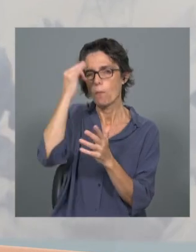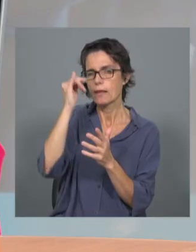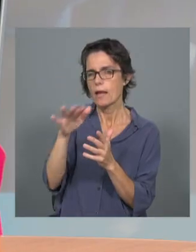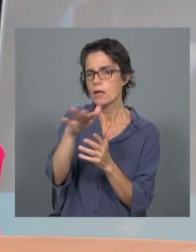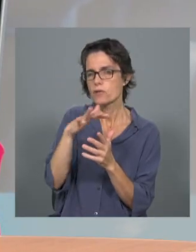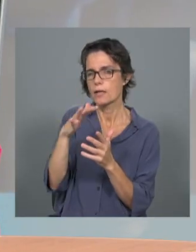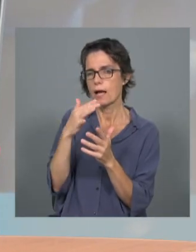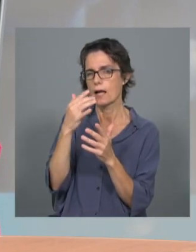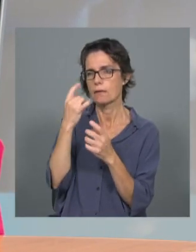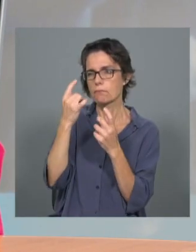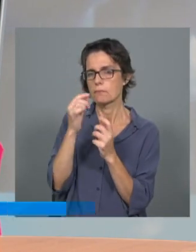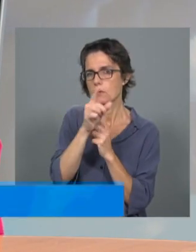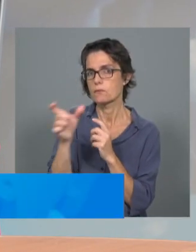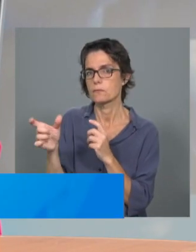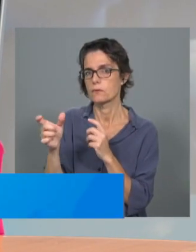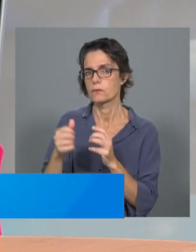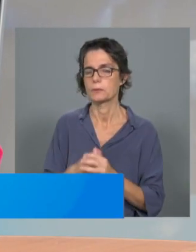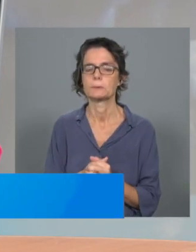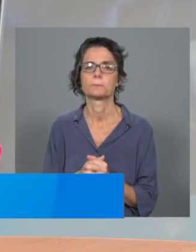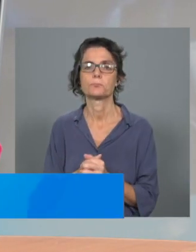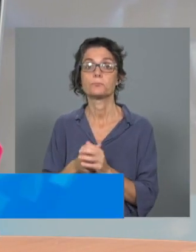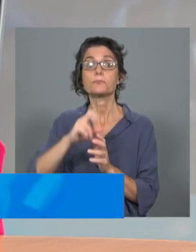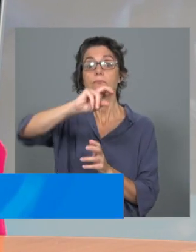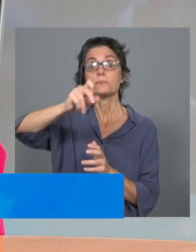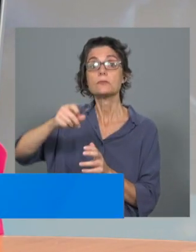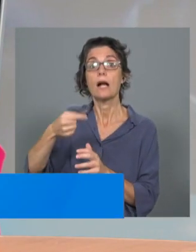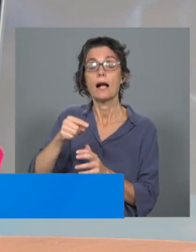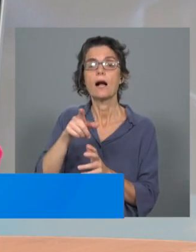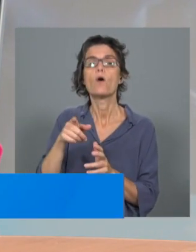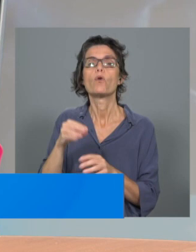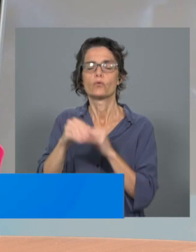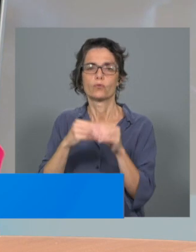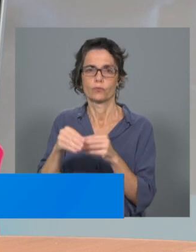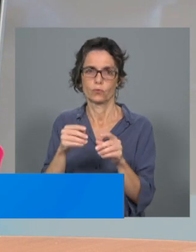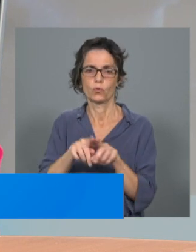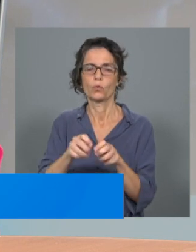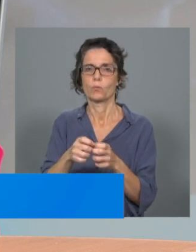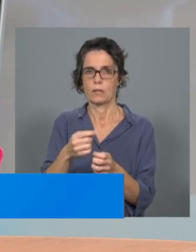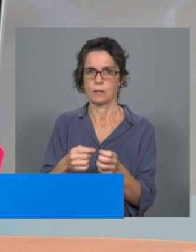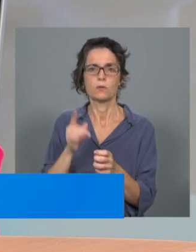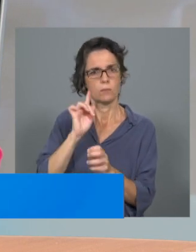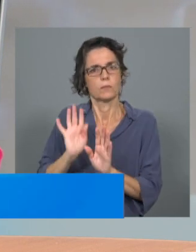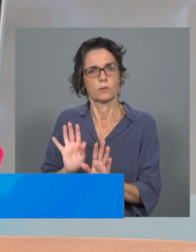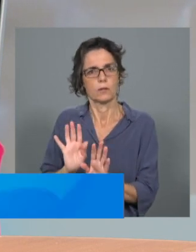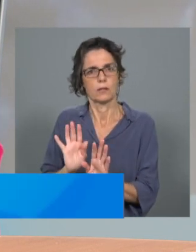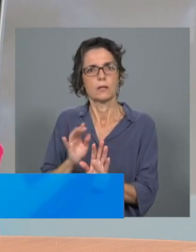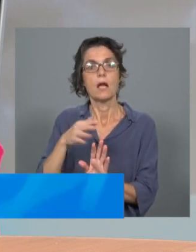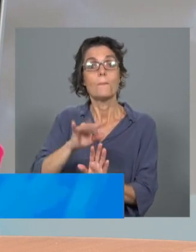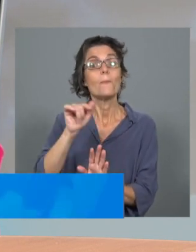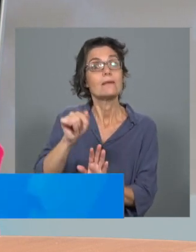Há locais onde o voto partidário ainda conta, mas conta muito